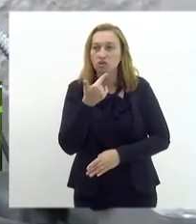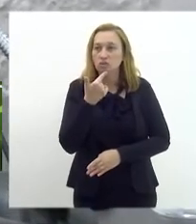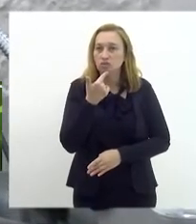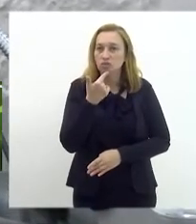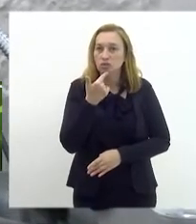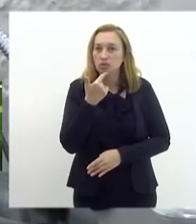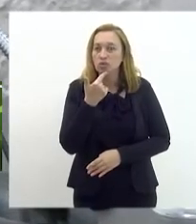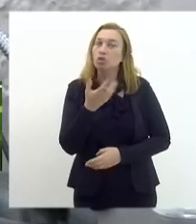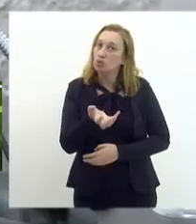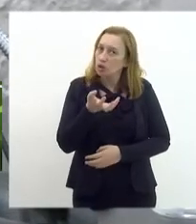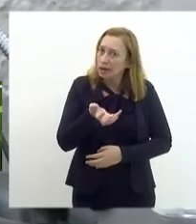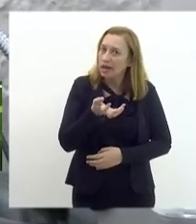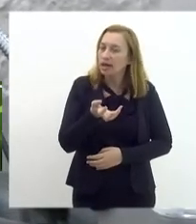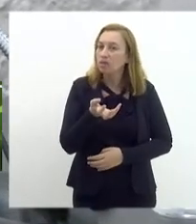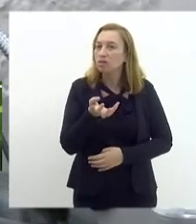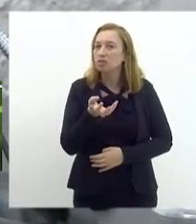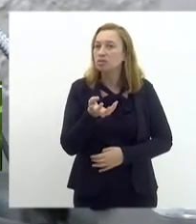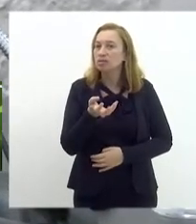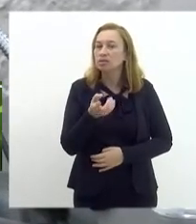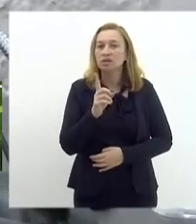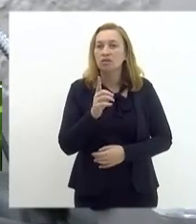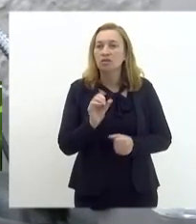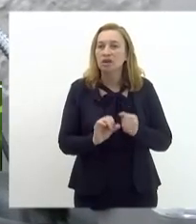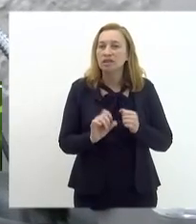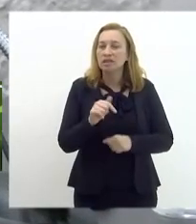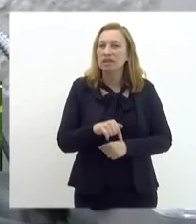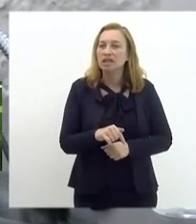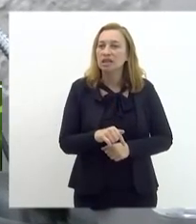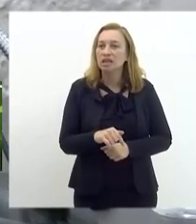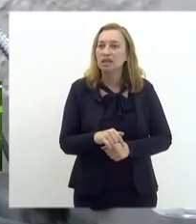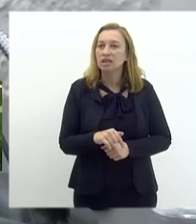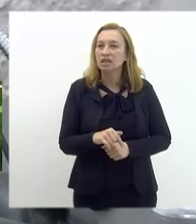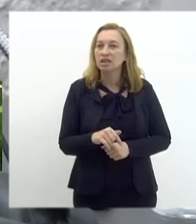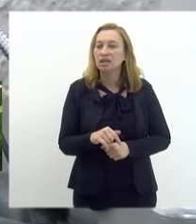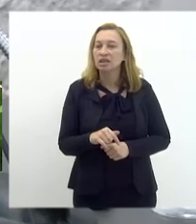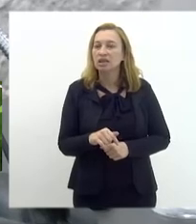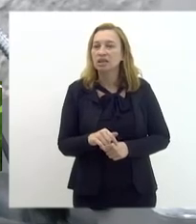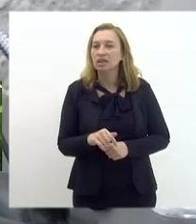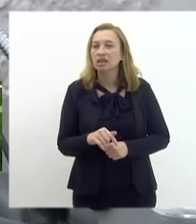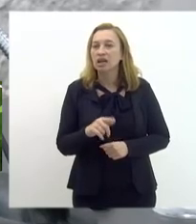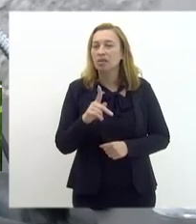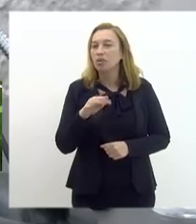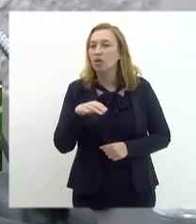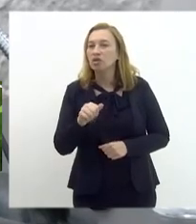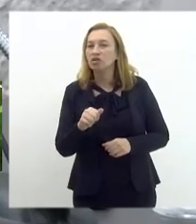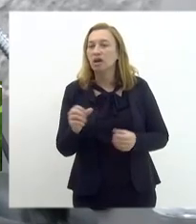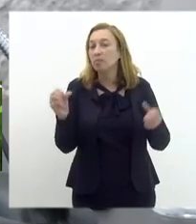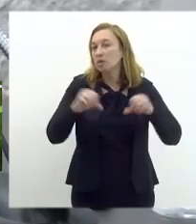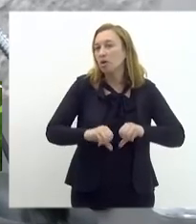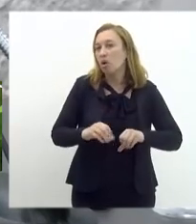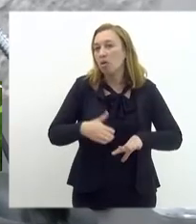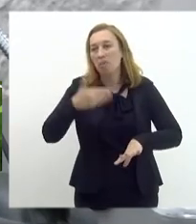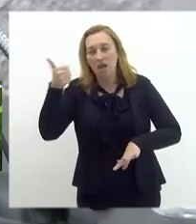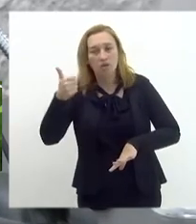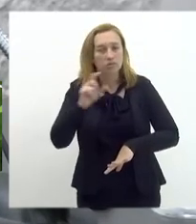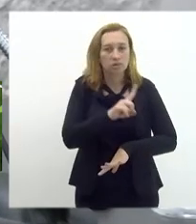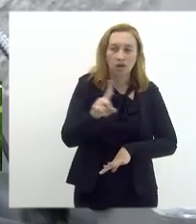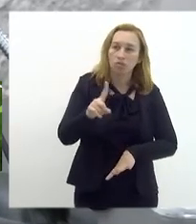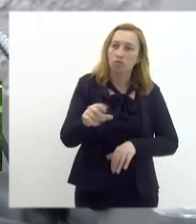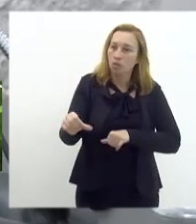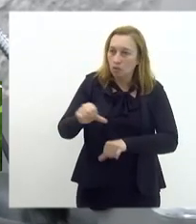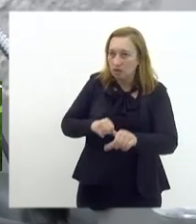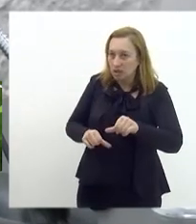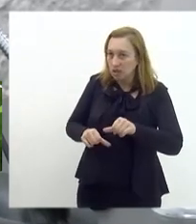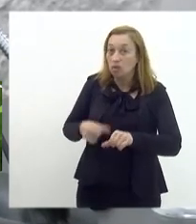é o que eu quero, é que eu não faço aqui apologia ao quanto pior, melhor. Pelo contrário, o